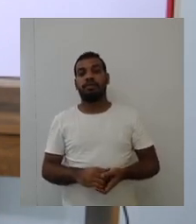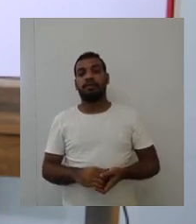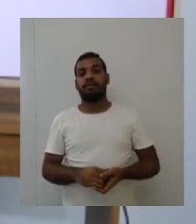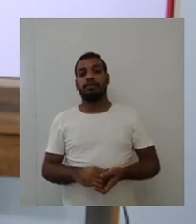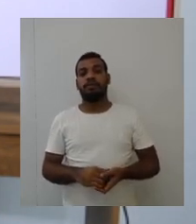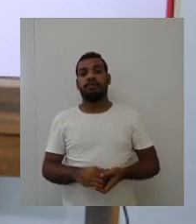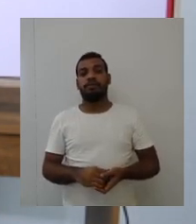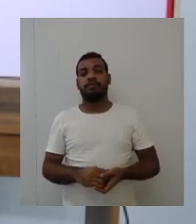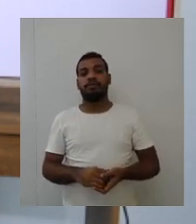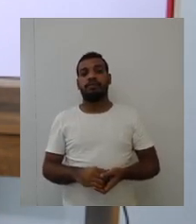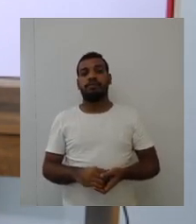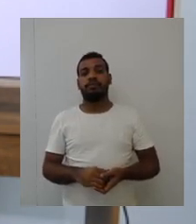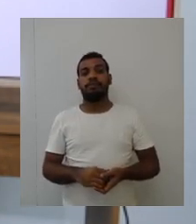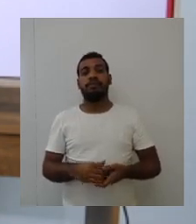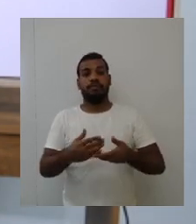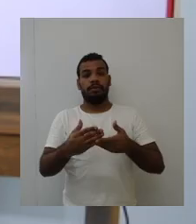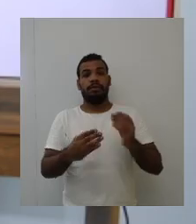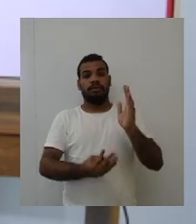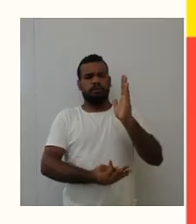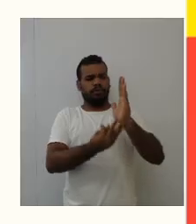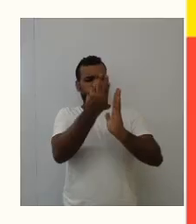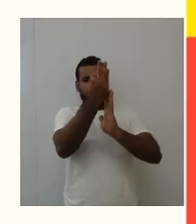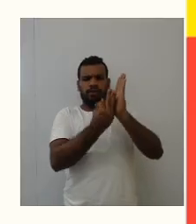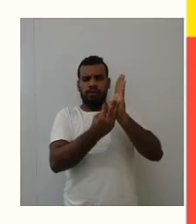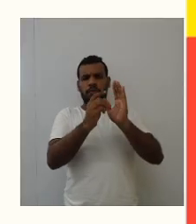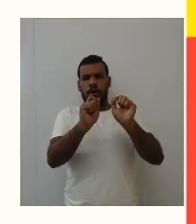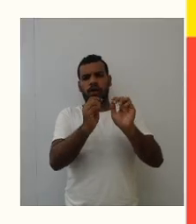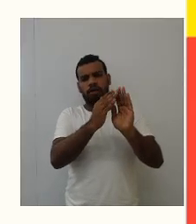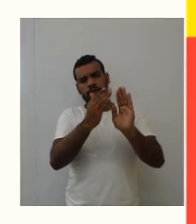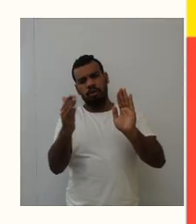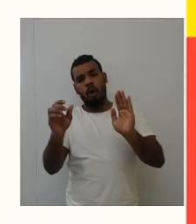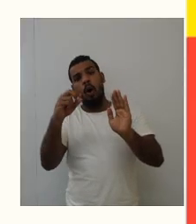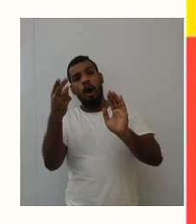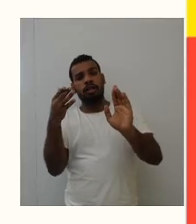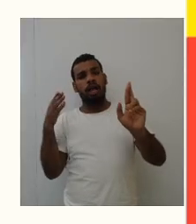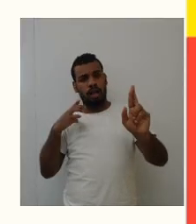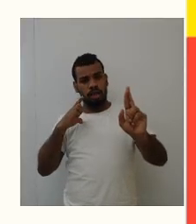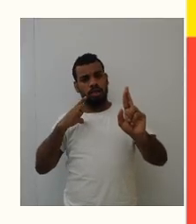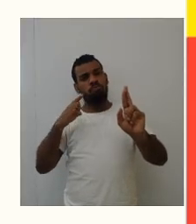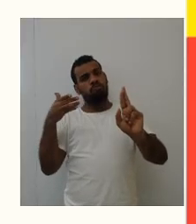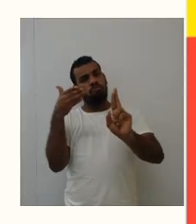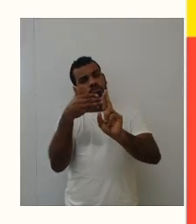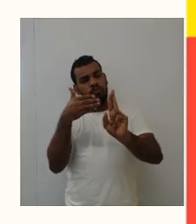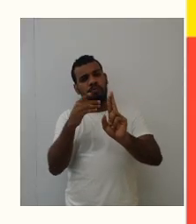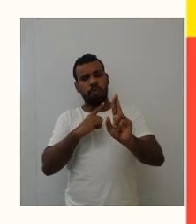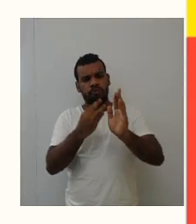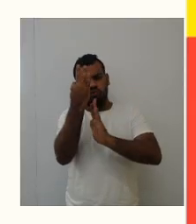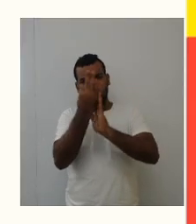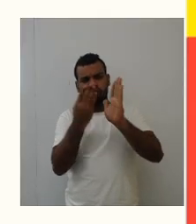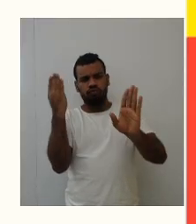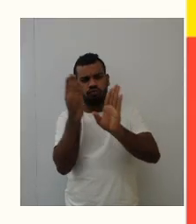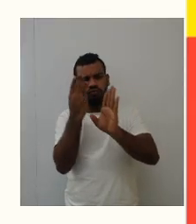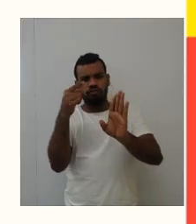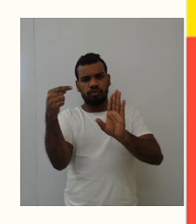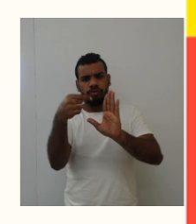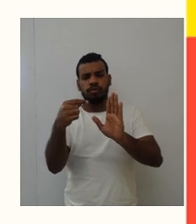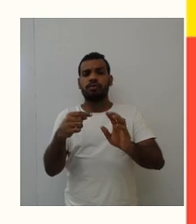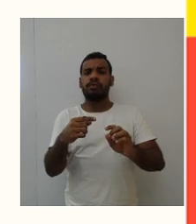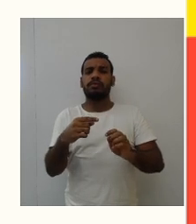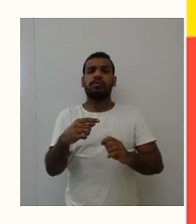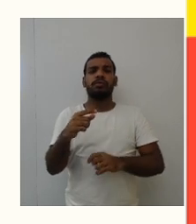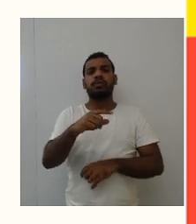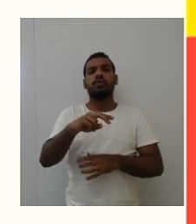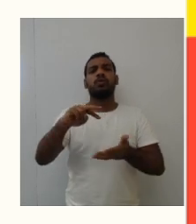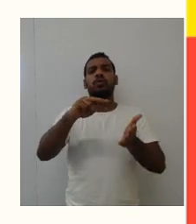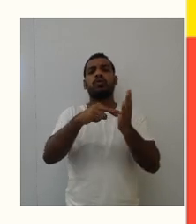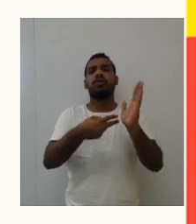coesão, ela pode ser sequencial e referencial. E nesse texto a gente consegue identificar. Eu coloquei as coresinhas identificando o que